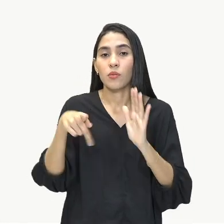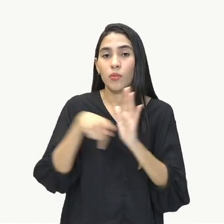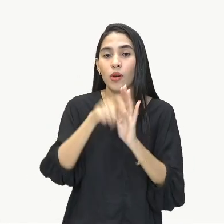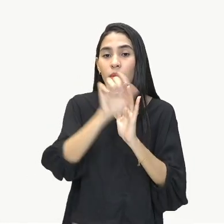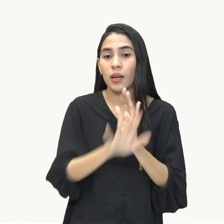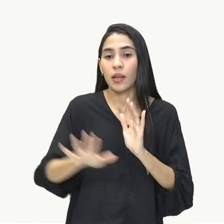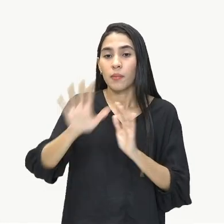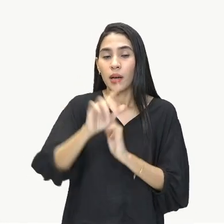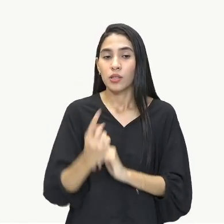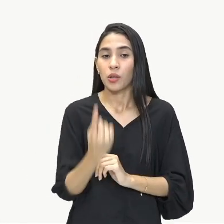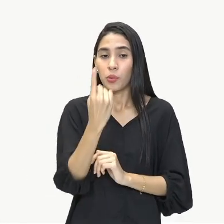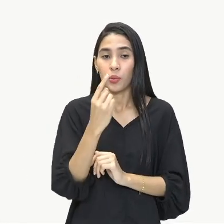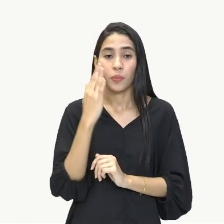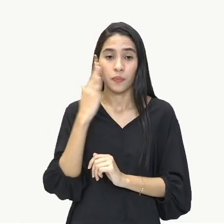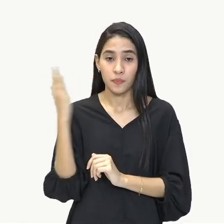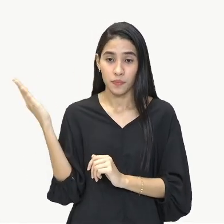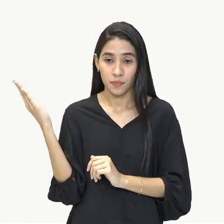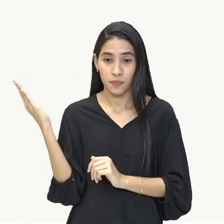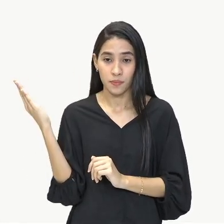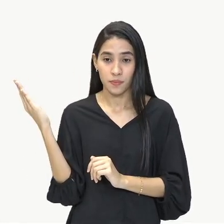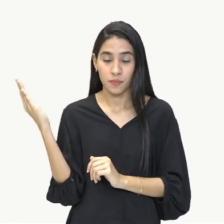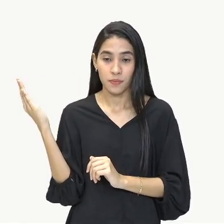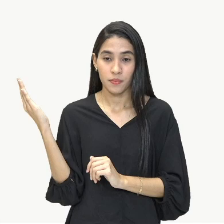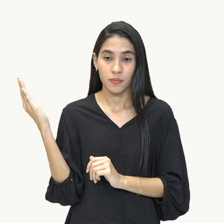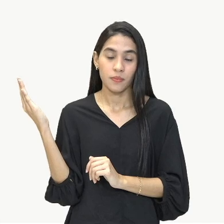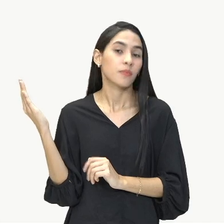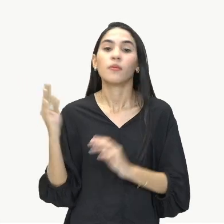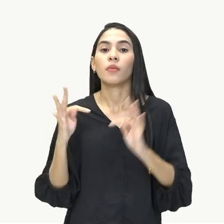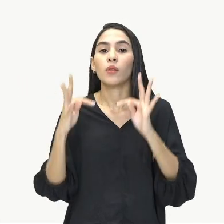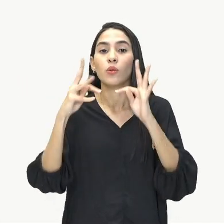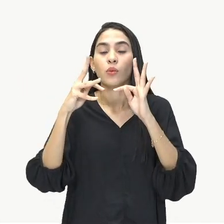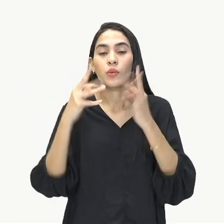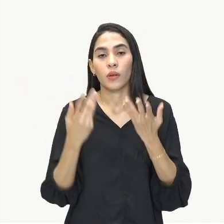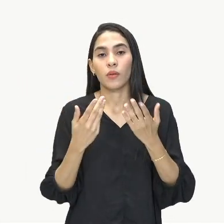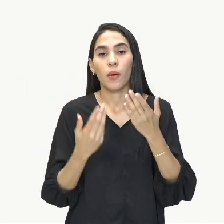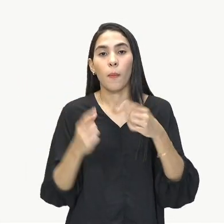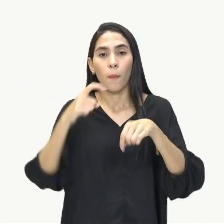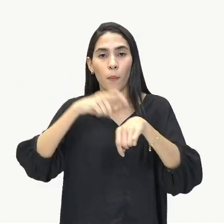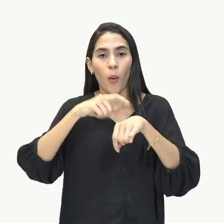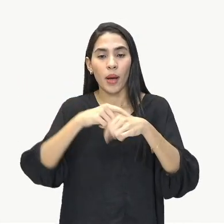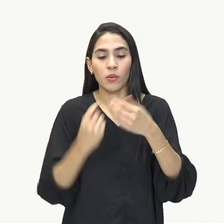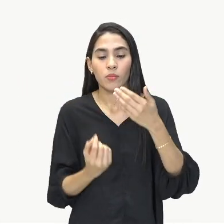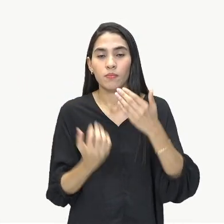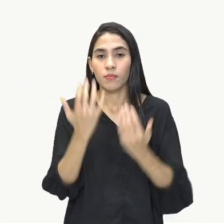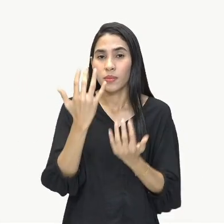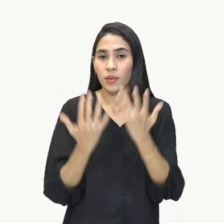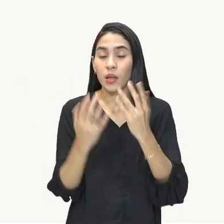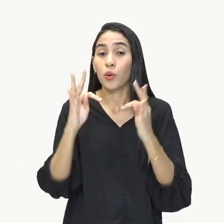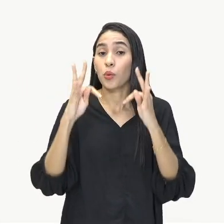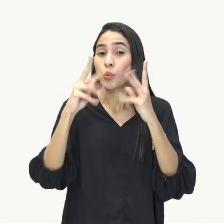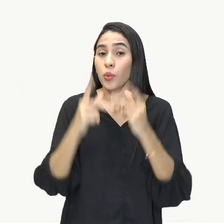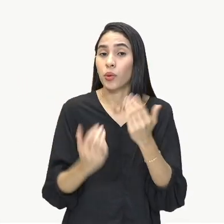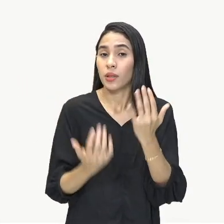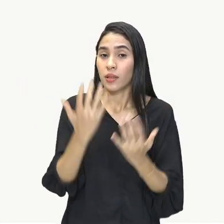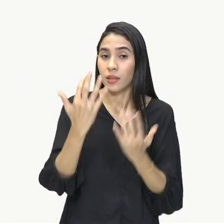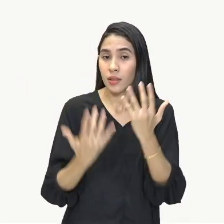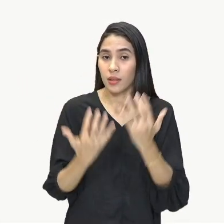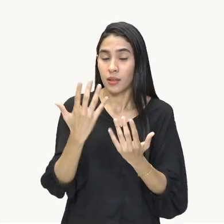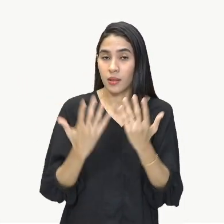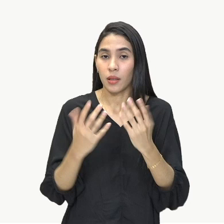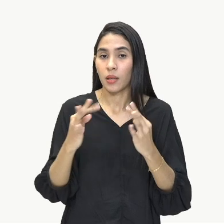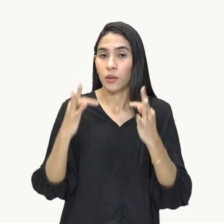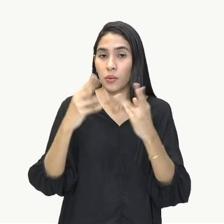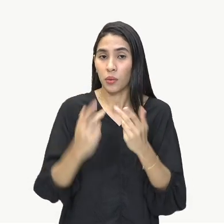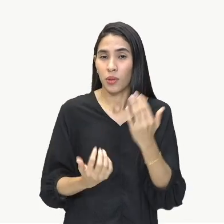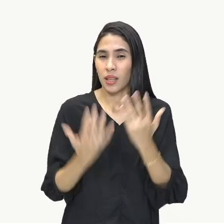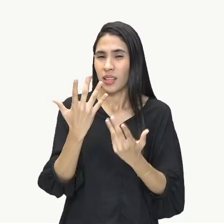pela imagem 1? Toda queima, tá? Toda queima, lembre-se disso. Toda